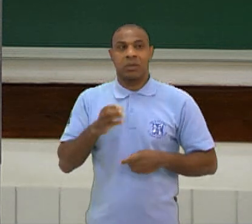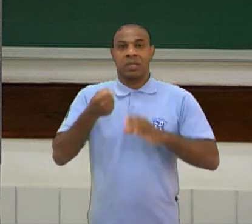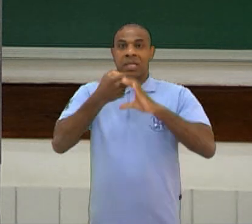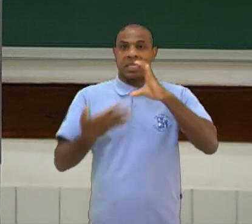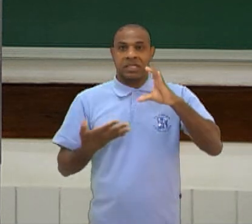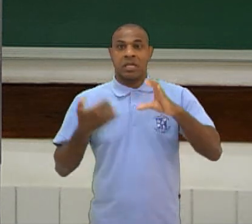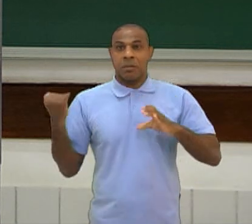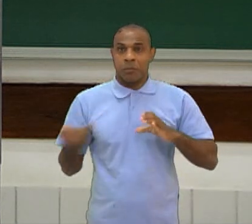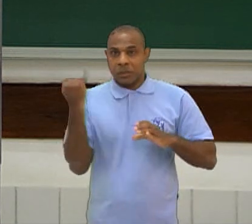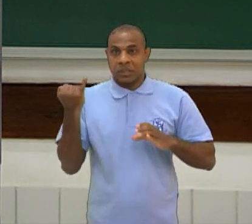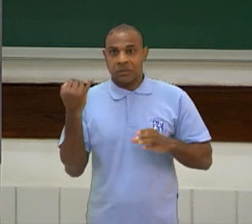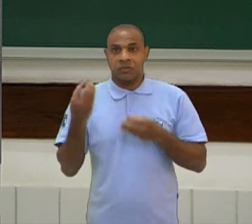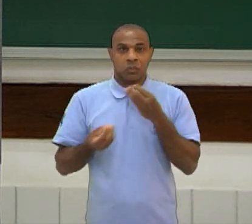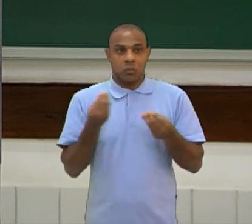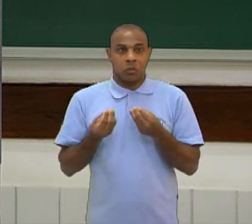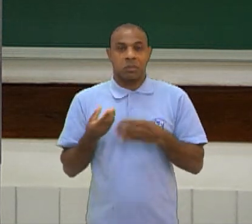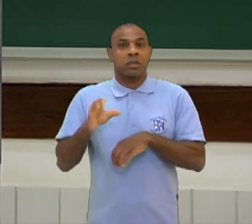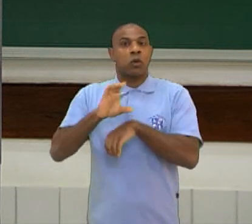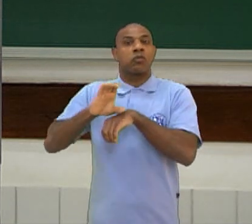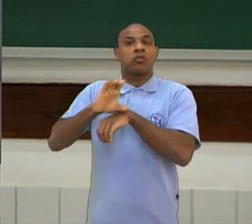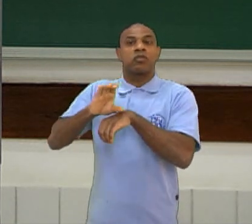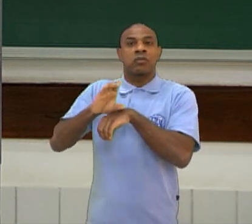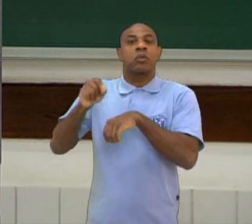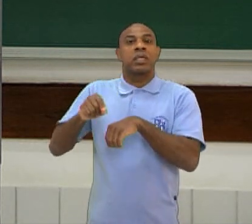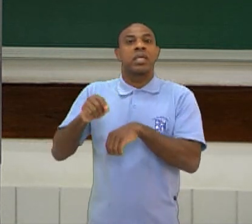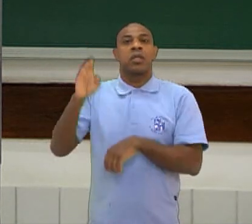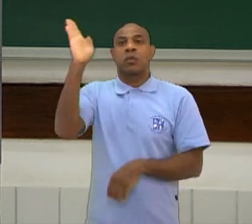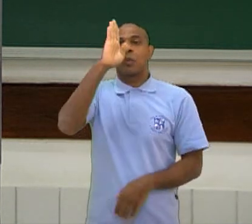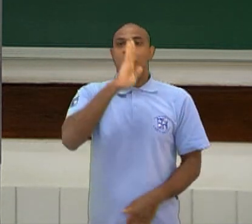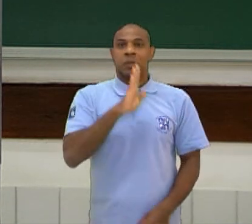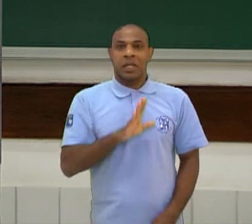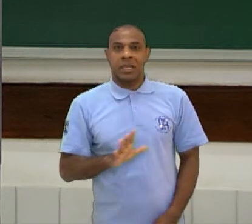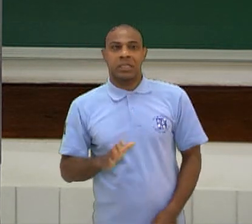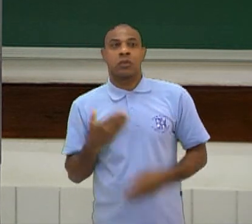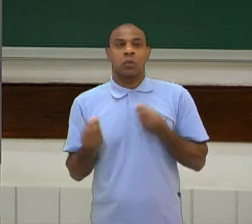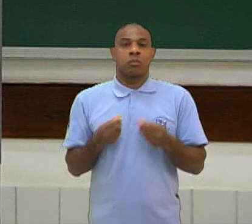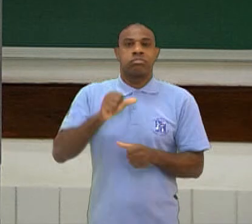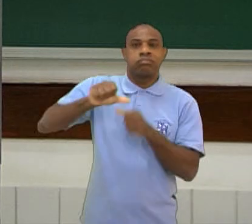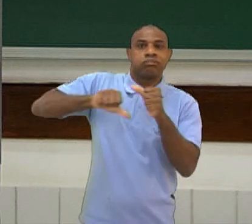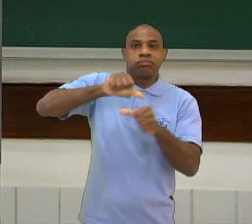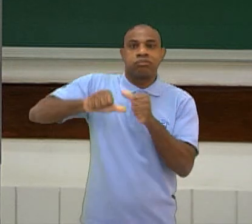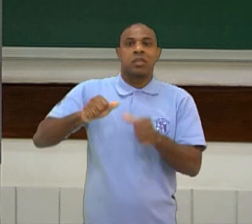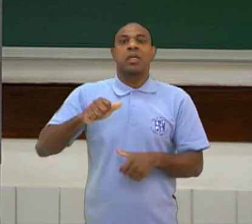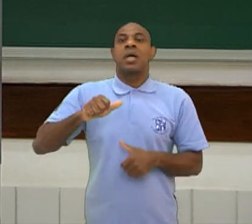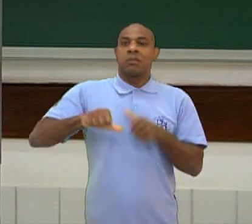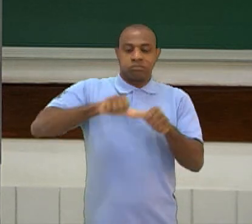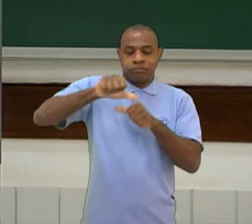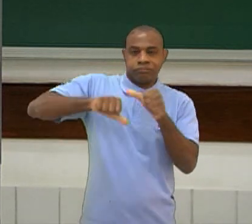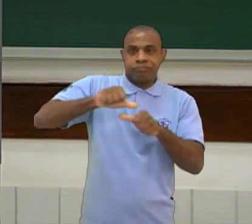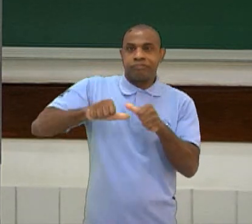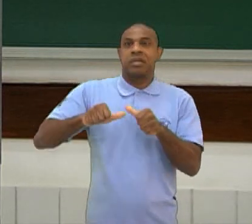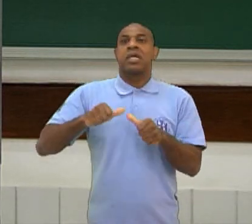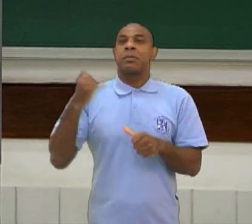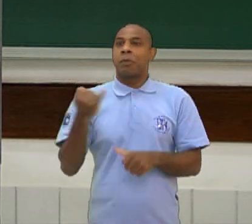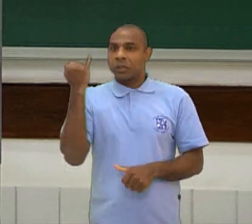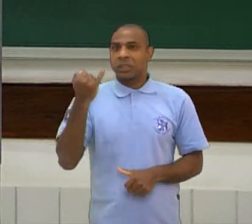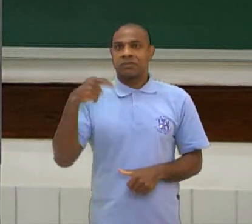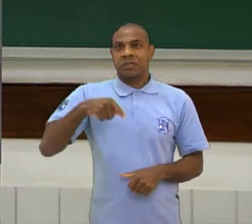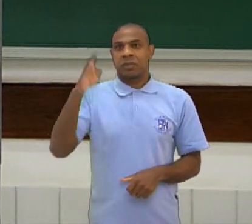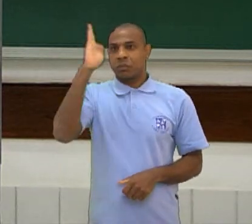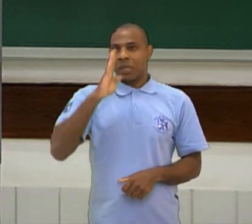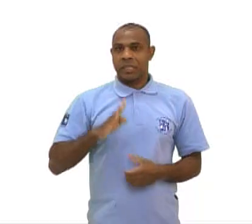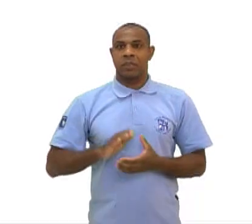processo da Constituição do Estado brasileiro e algumas modificações importantes na história da Constituição do Estado do nosso